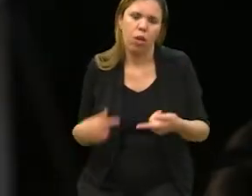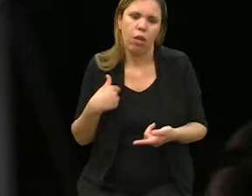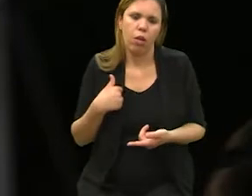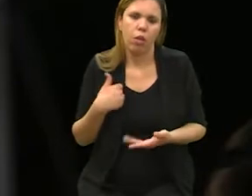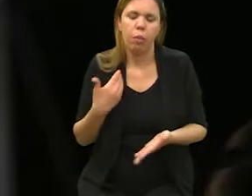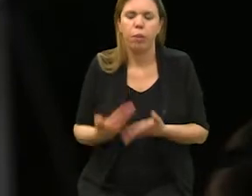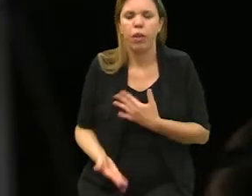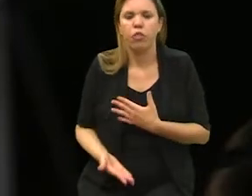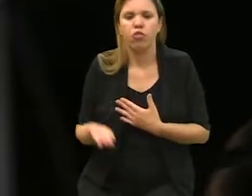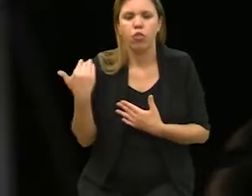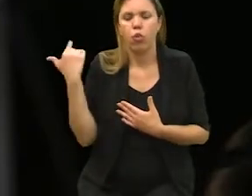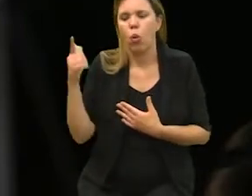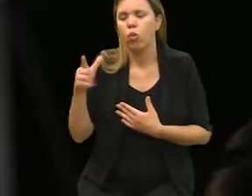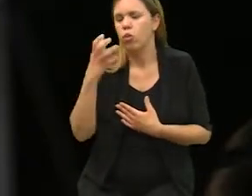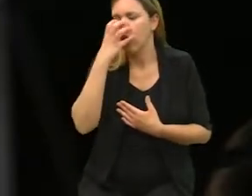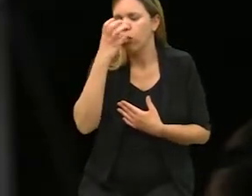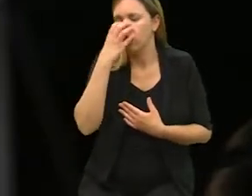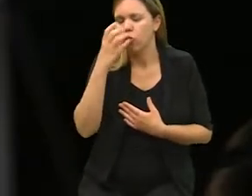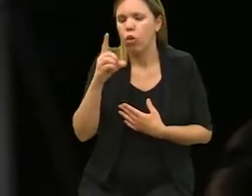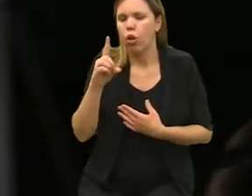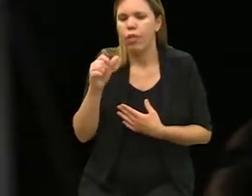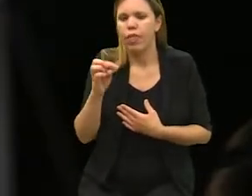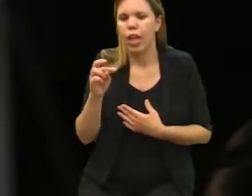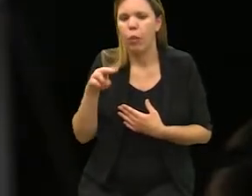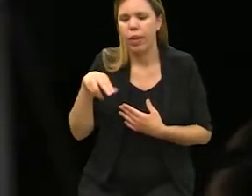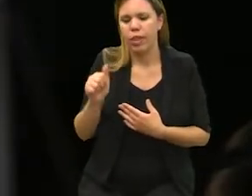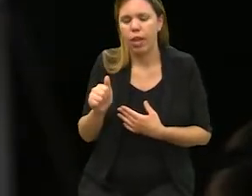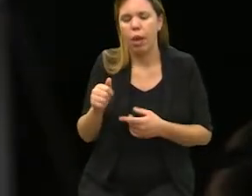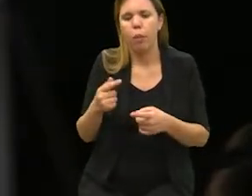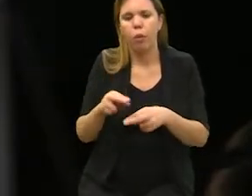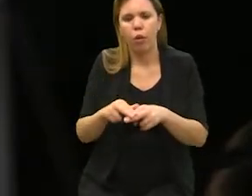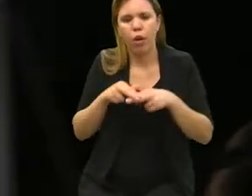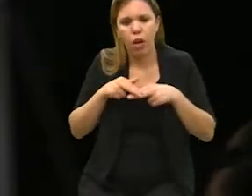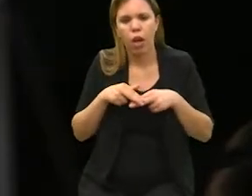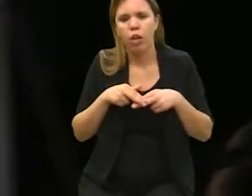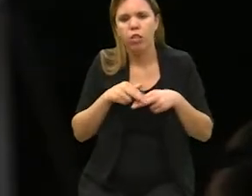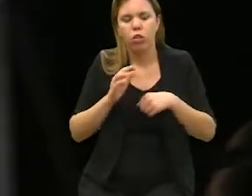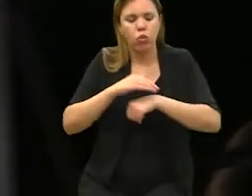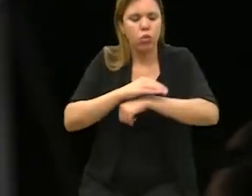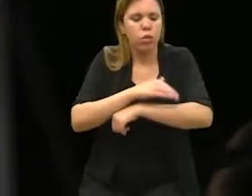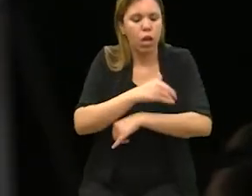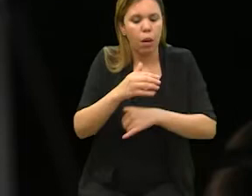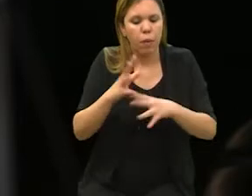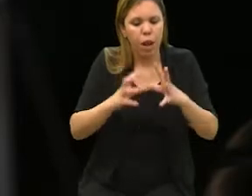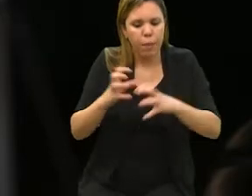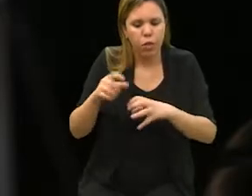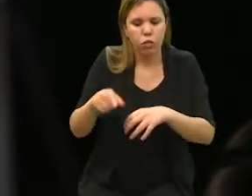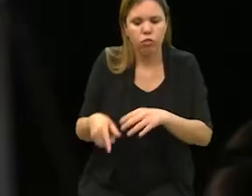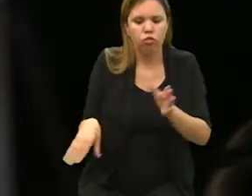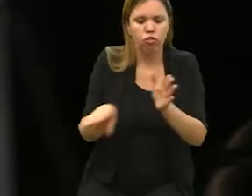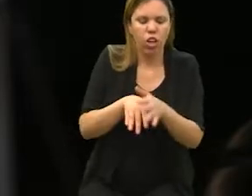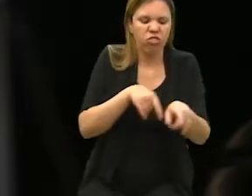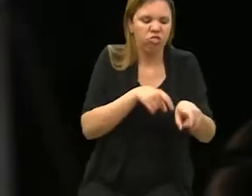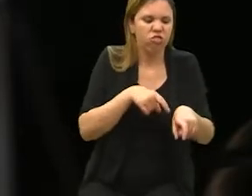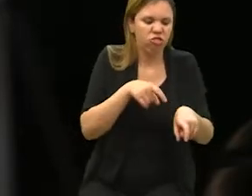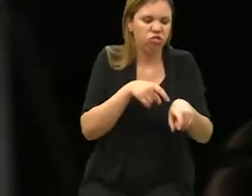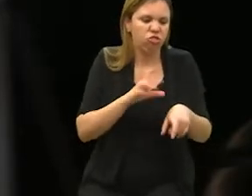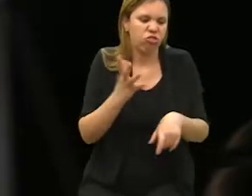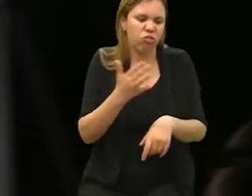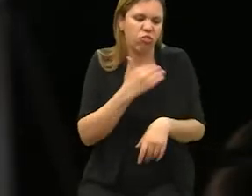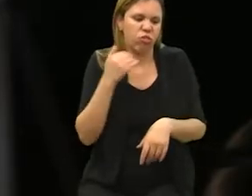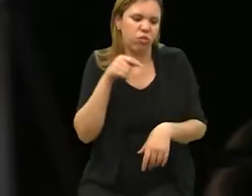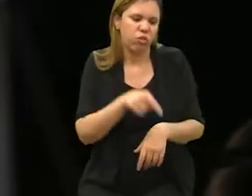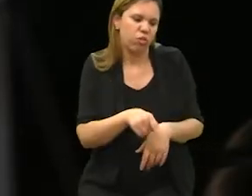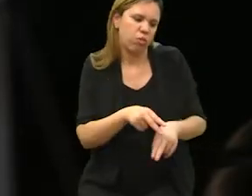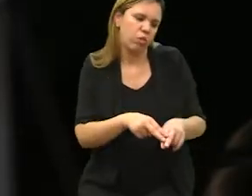Eu perdi uma dálmata por causa da bufotoxina de um sapo. Ela brincou com o sapo, eu não estava presente. Quando eu cheguei no sítio, ela